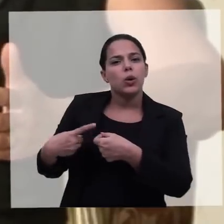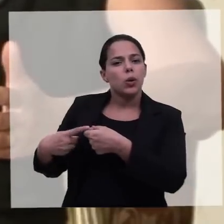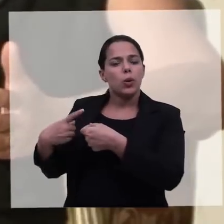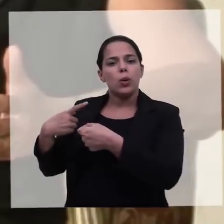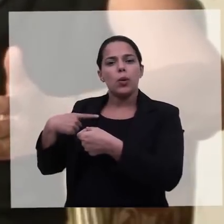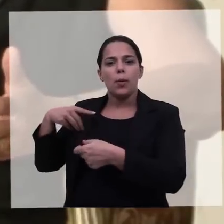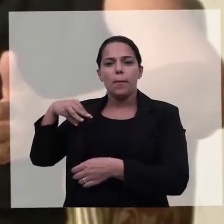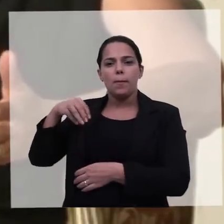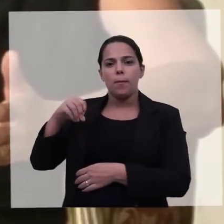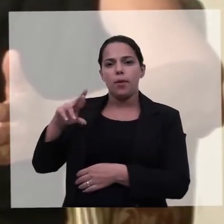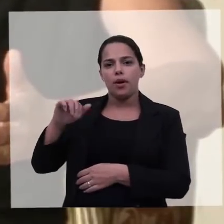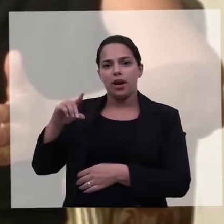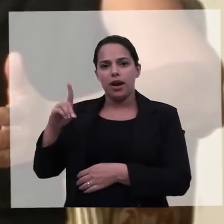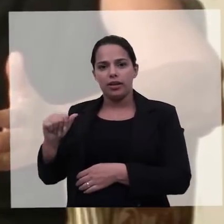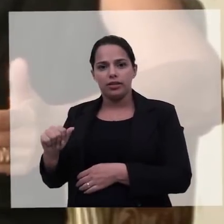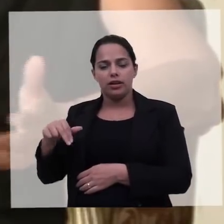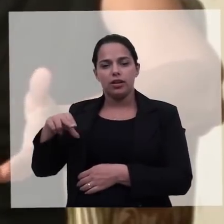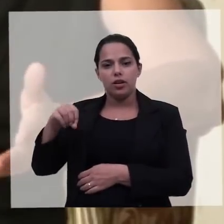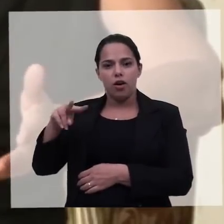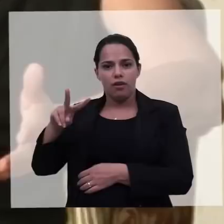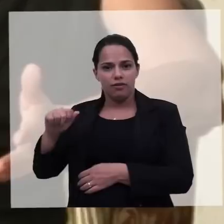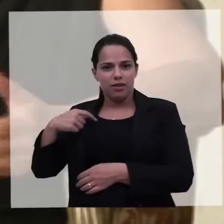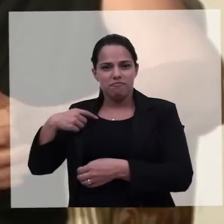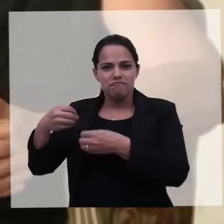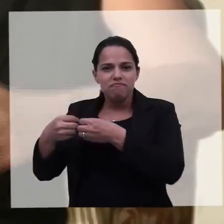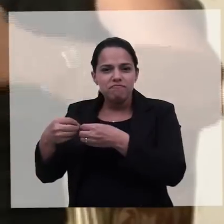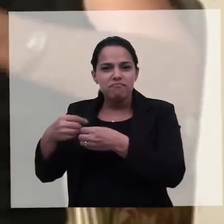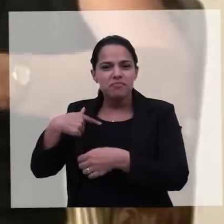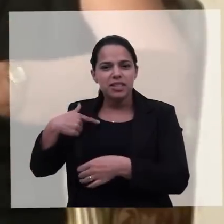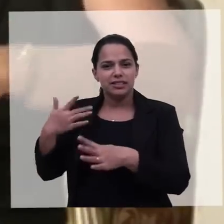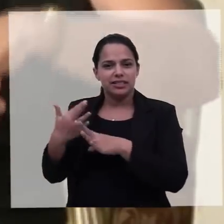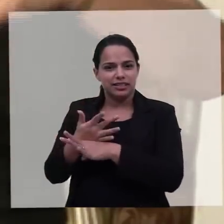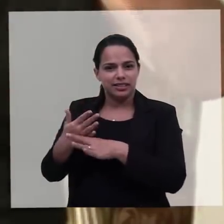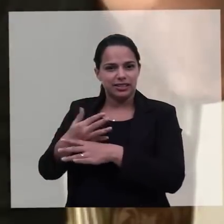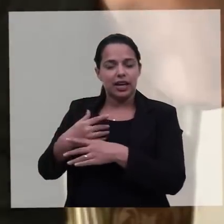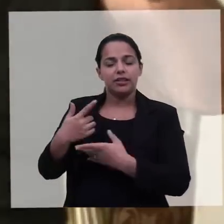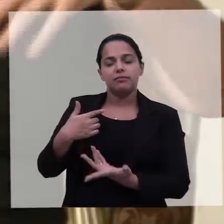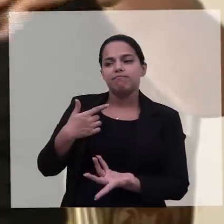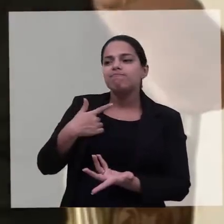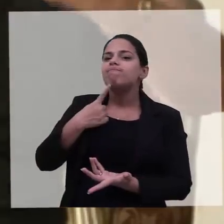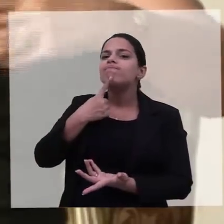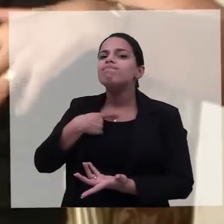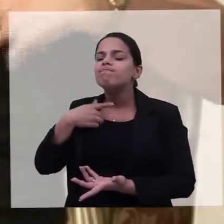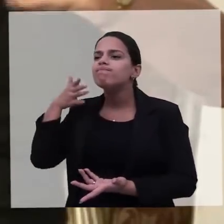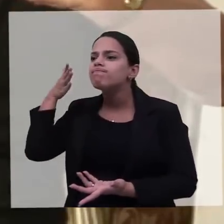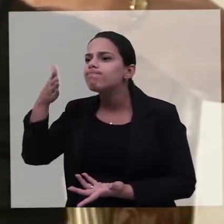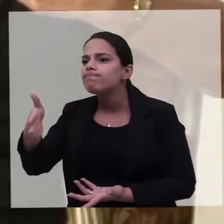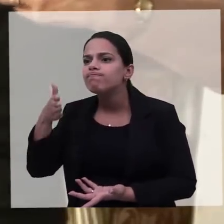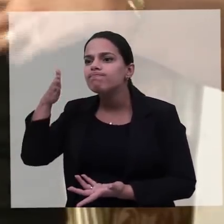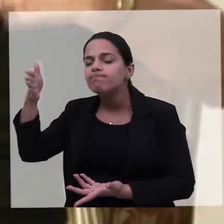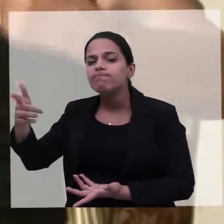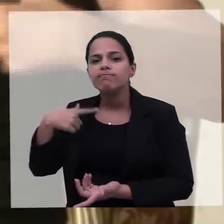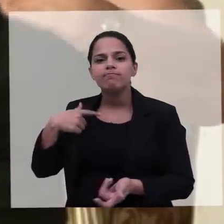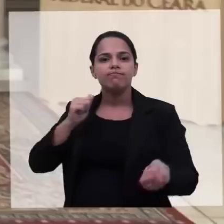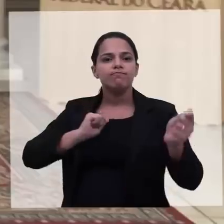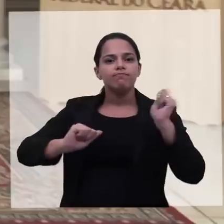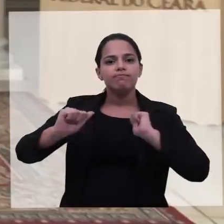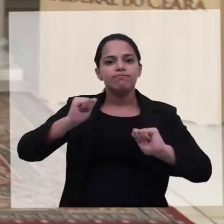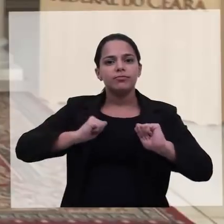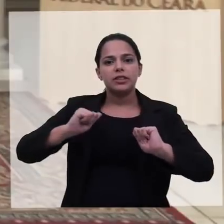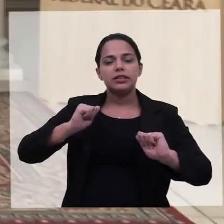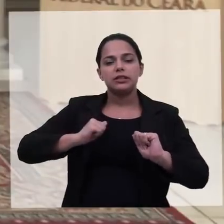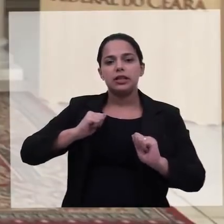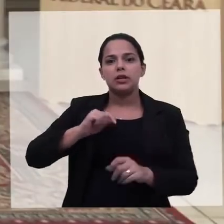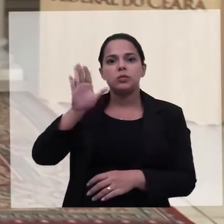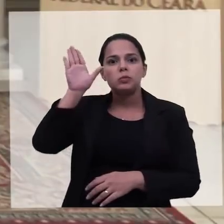perímetro irrigado de Morada Nova, que é lá pertinho da minha terra, aí eu queria ir. E você, aquela ansiedade